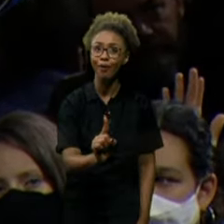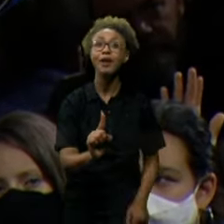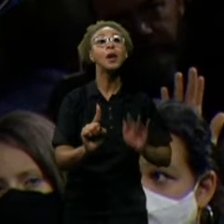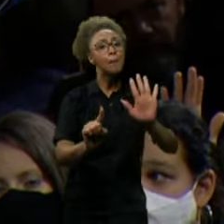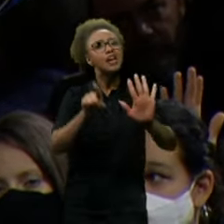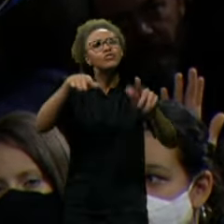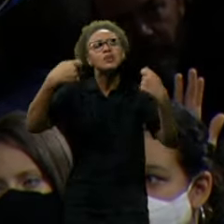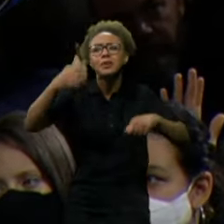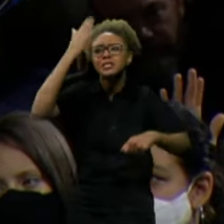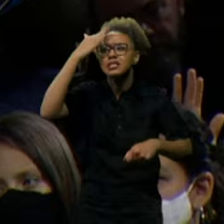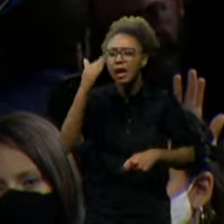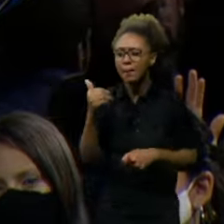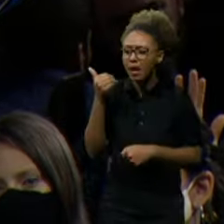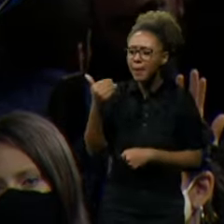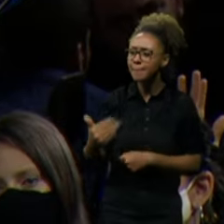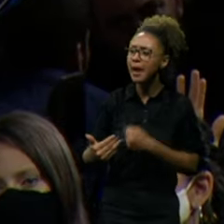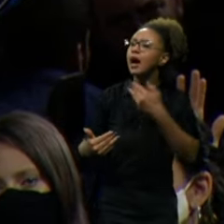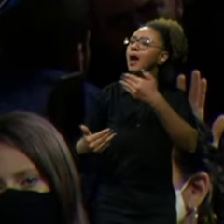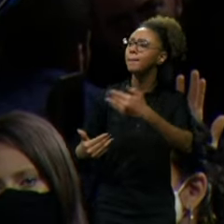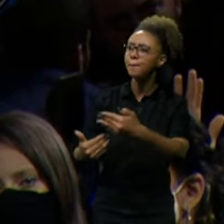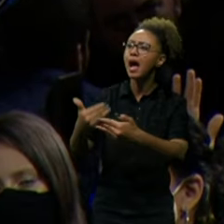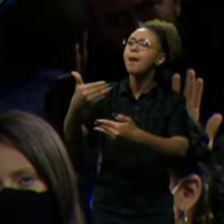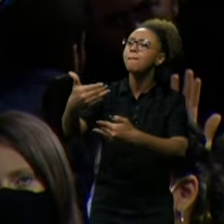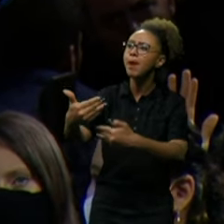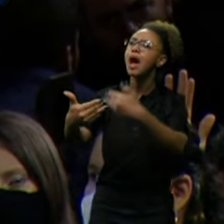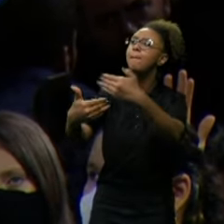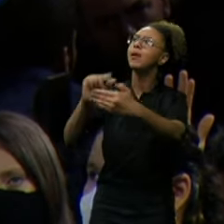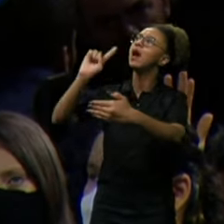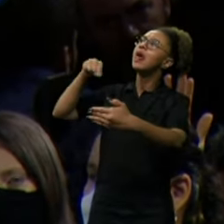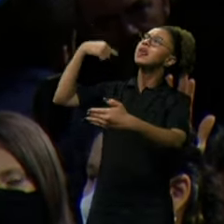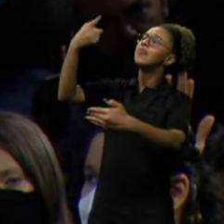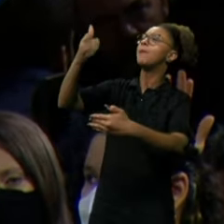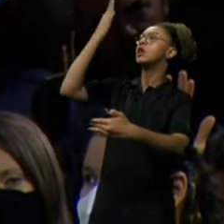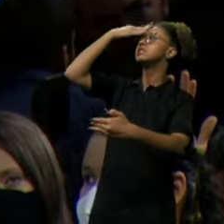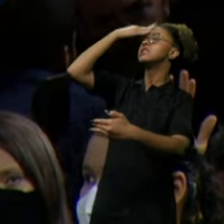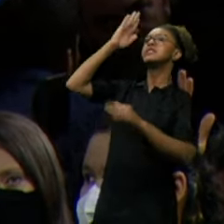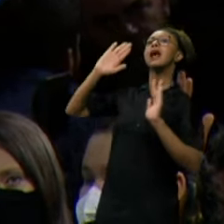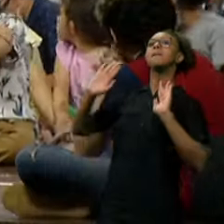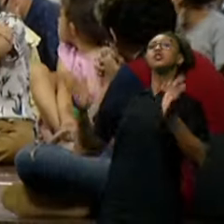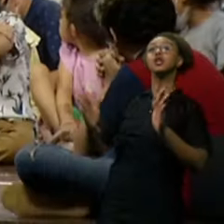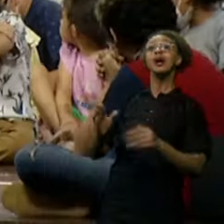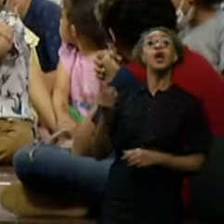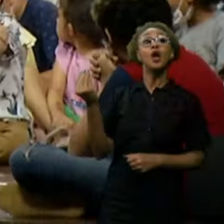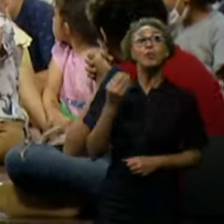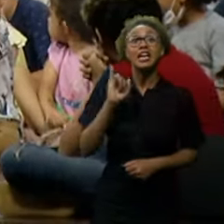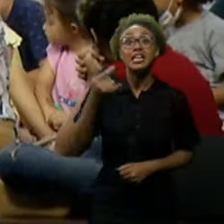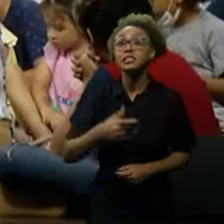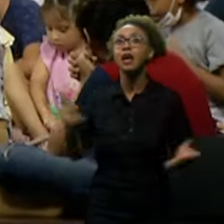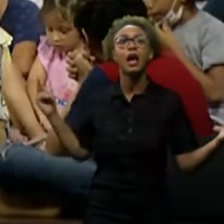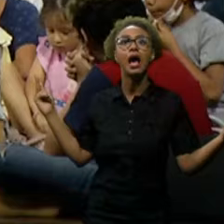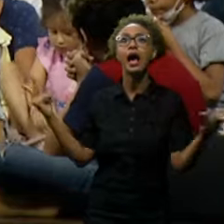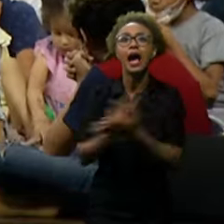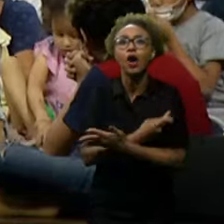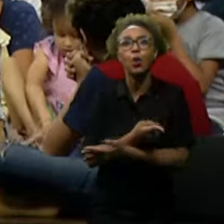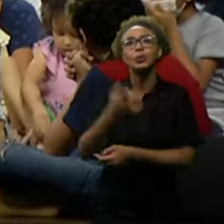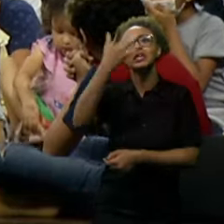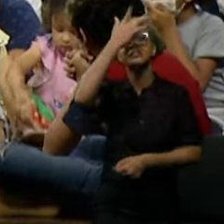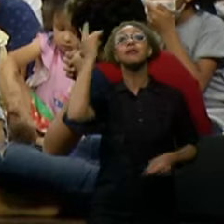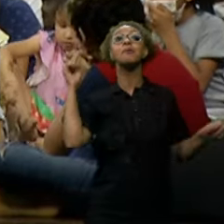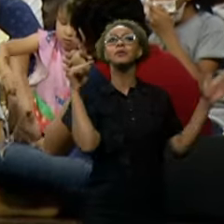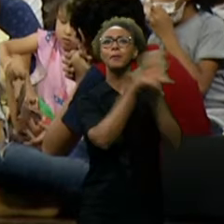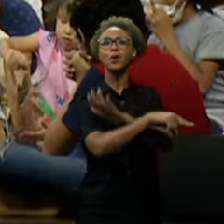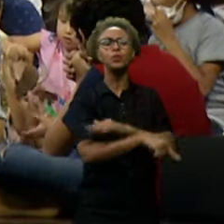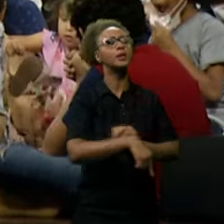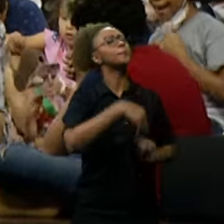mas que você saiba onde achar você sabe aonde vai chegar se forma que quando um dia você parar numa entrevista e